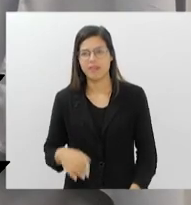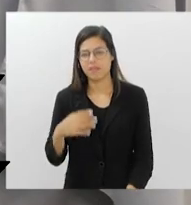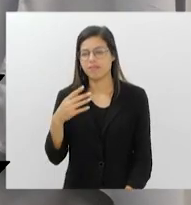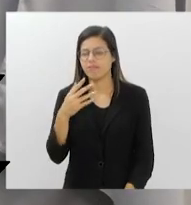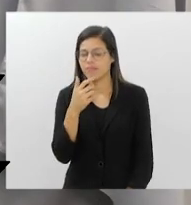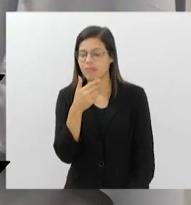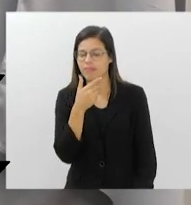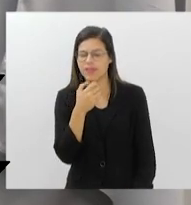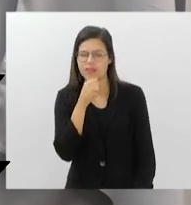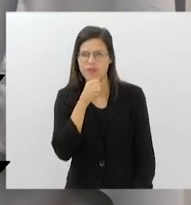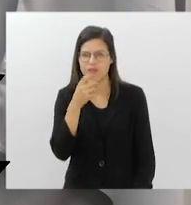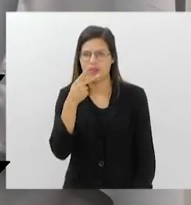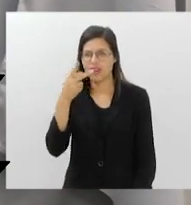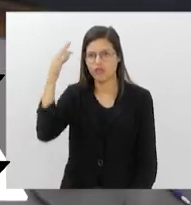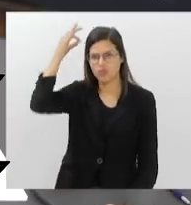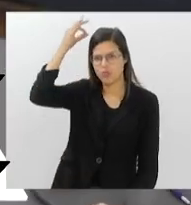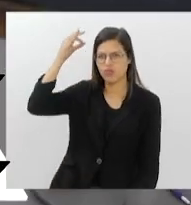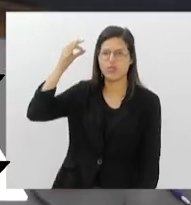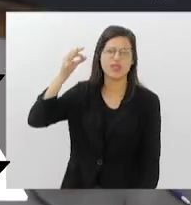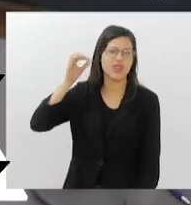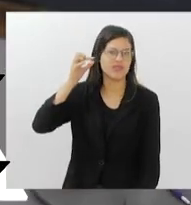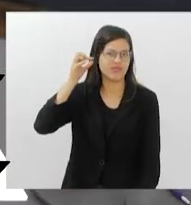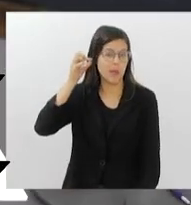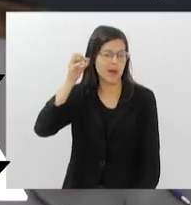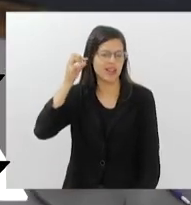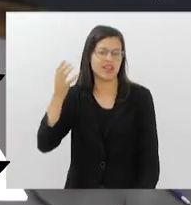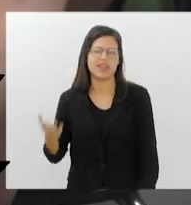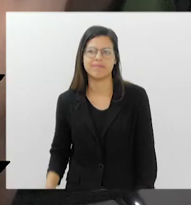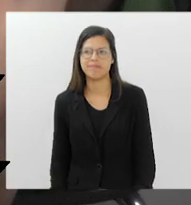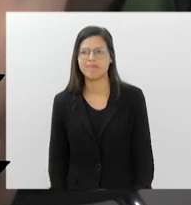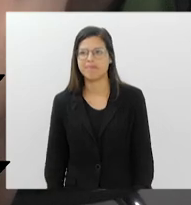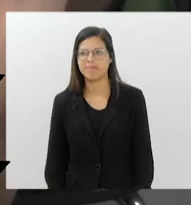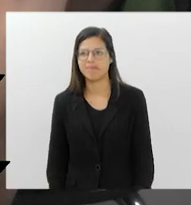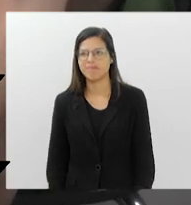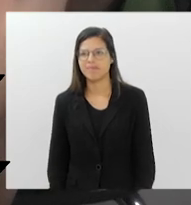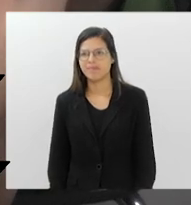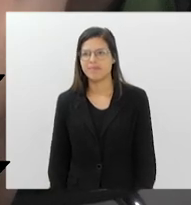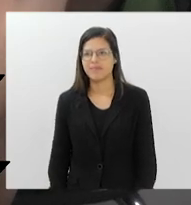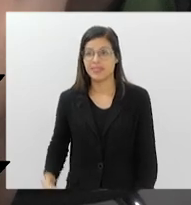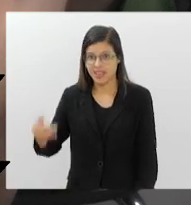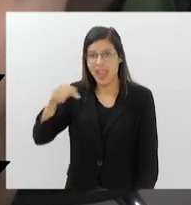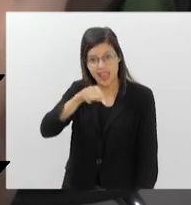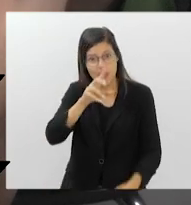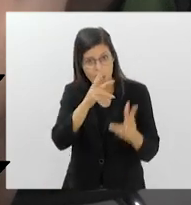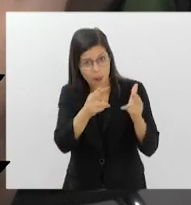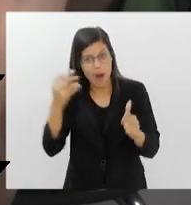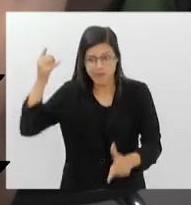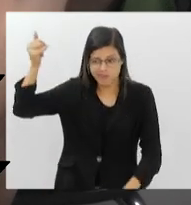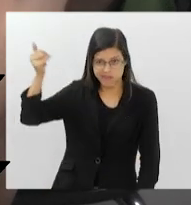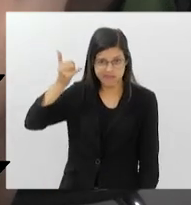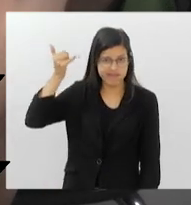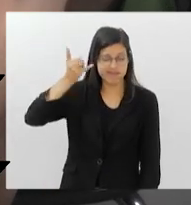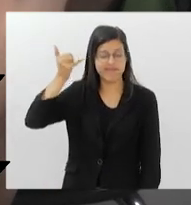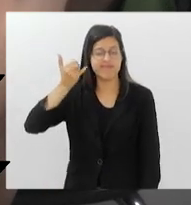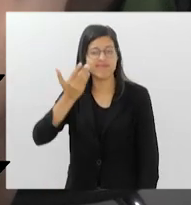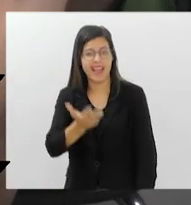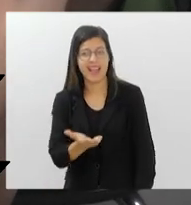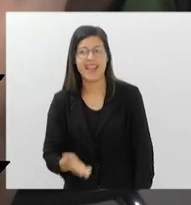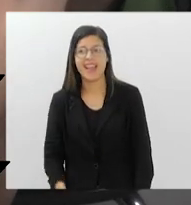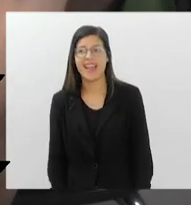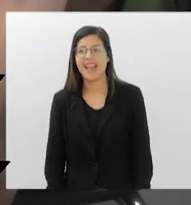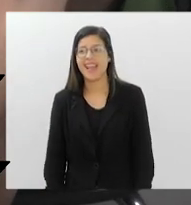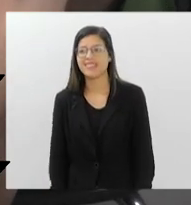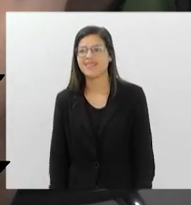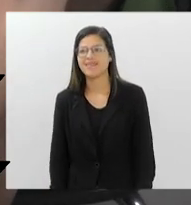né mas sabe por que que é o espírito santo de orelha Senor Presidente é isso que sopra no ouvido de você não não não Senor Presidente a